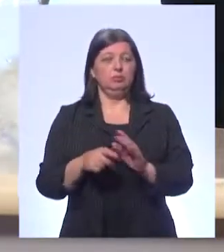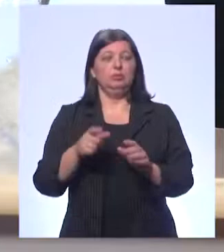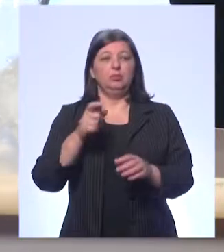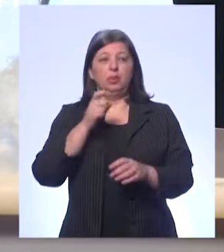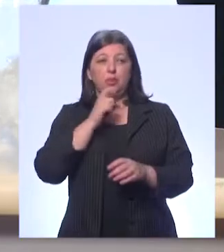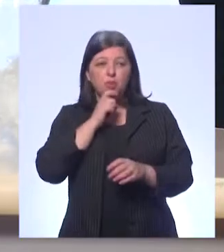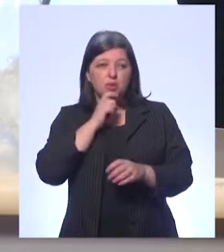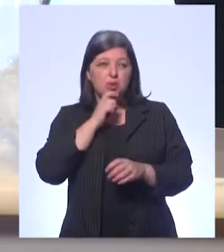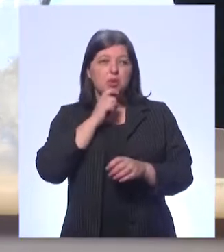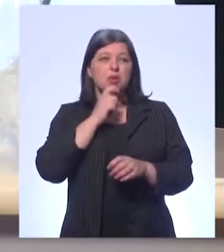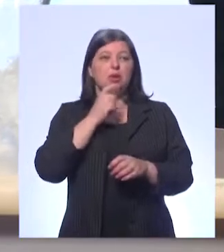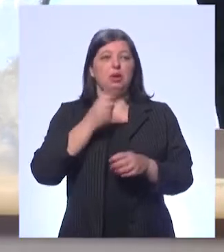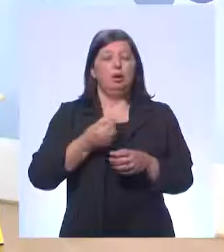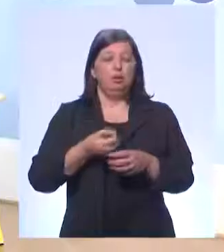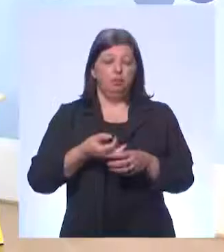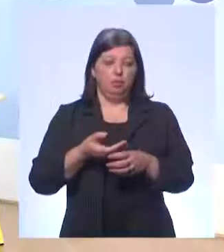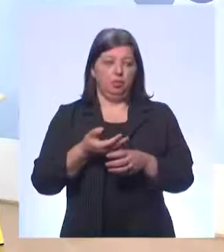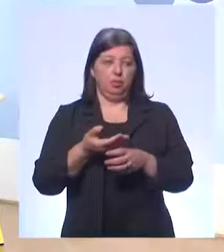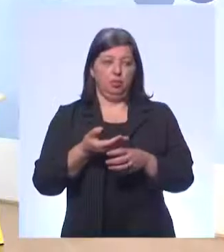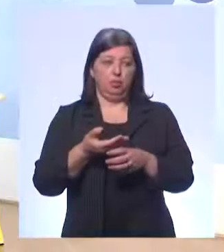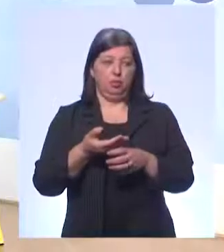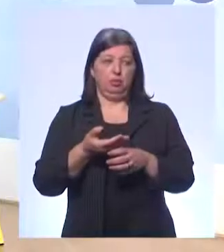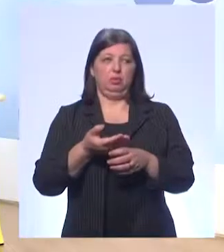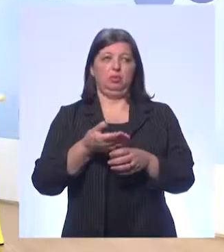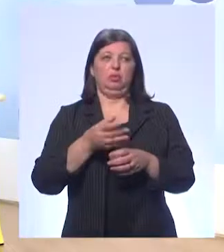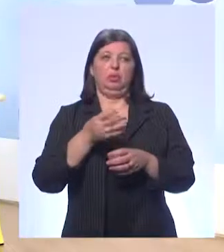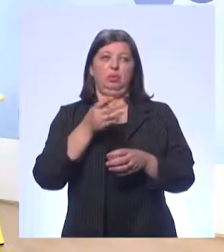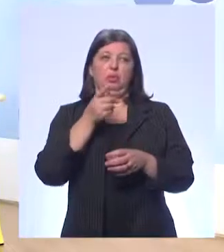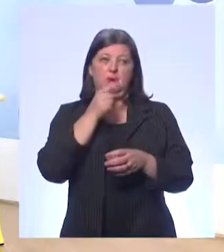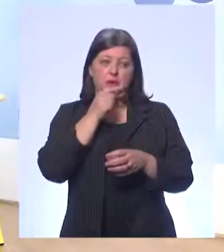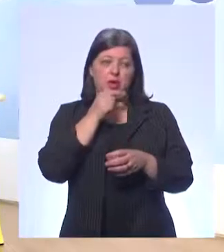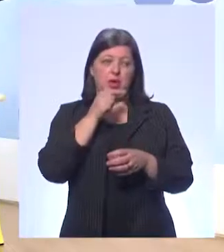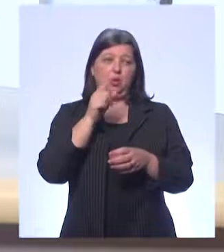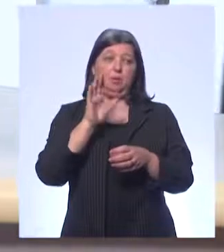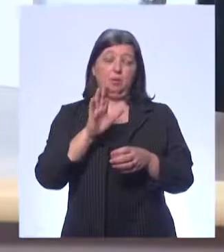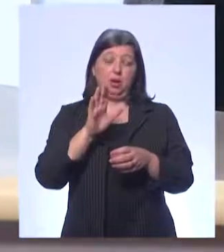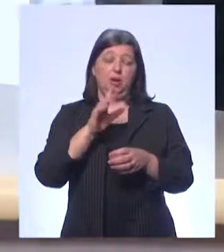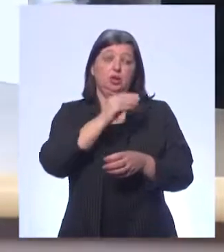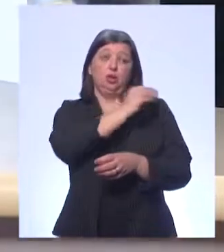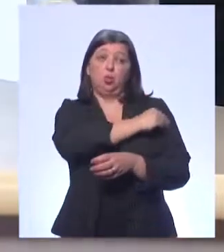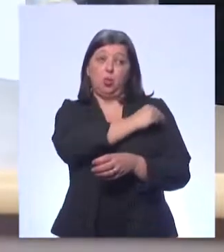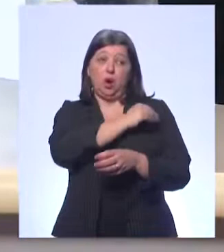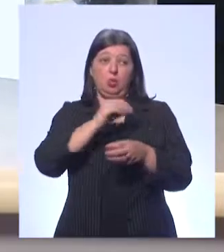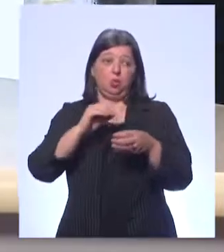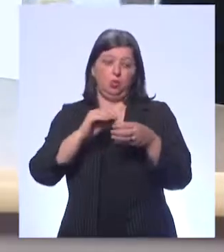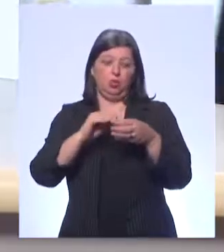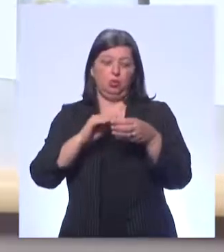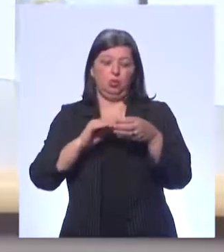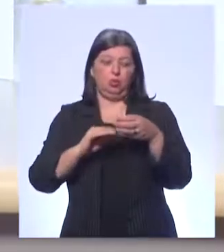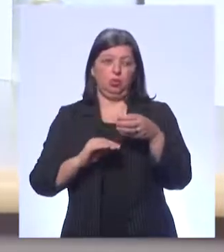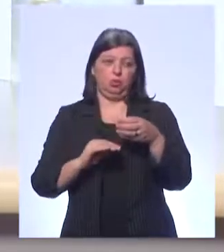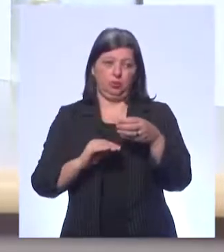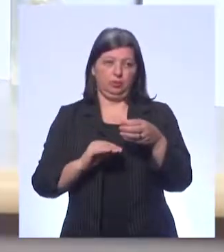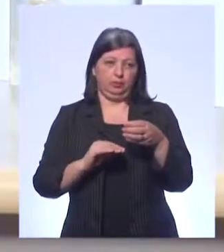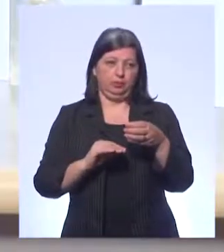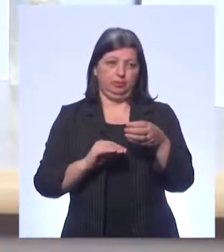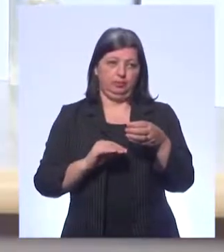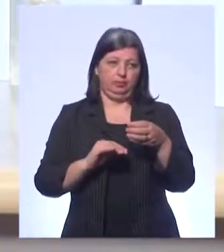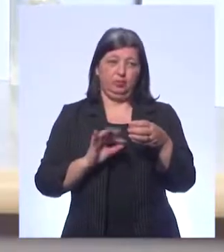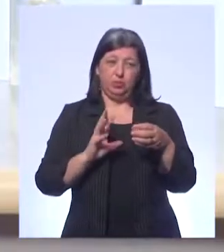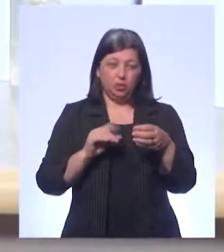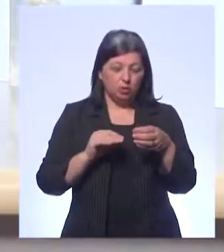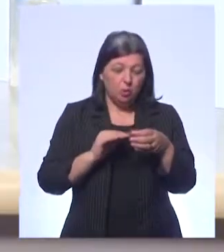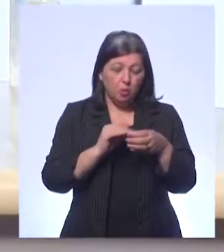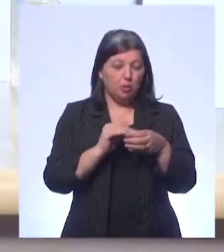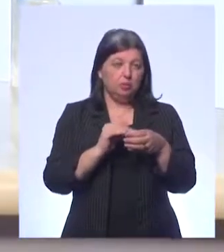na água e afundar no álcool. Notando ali que o gelo na água, ele não flutuou totalmente. Por